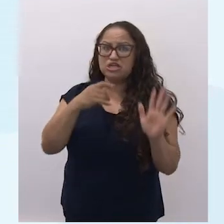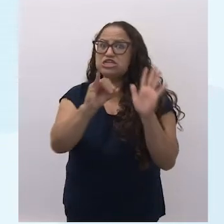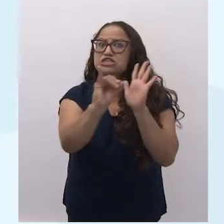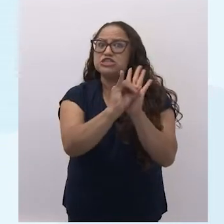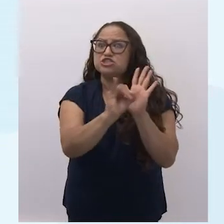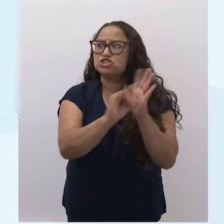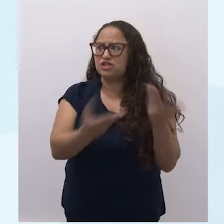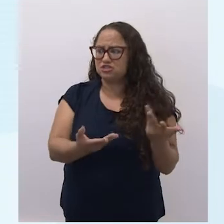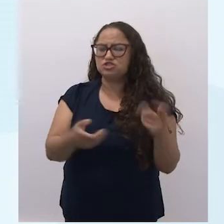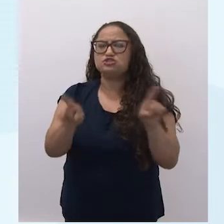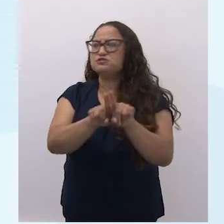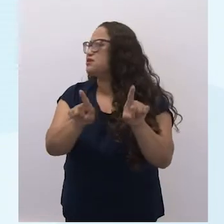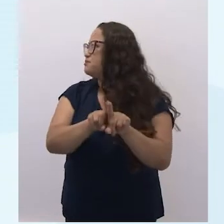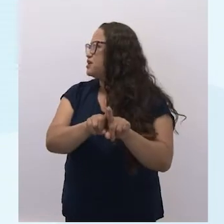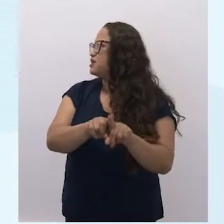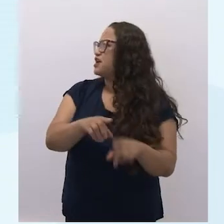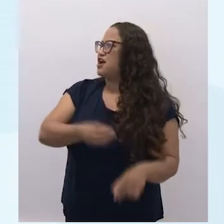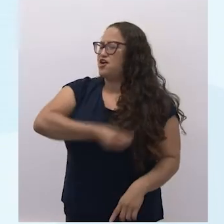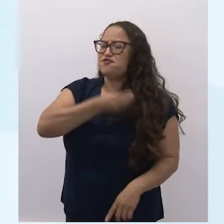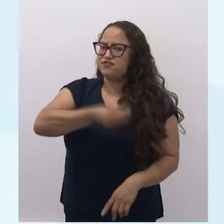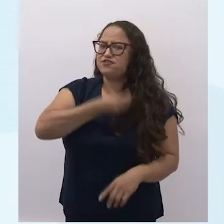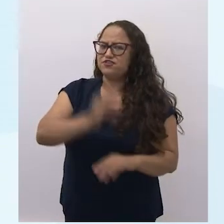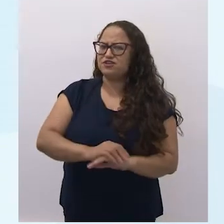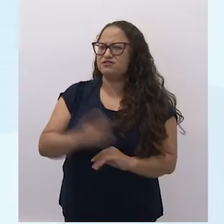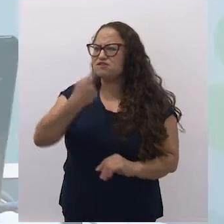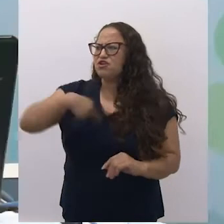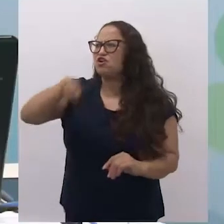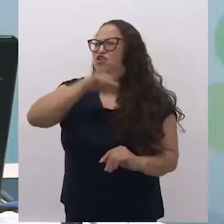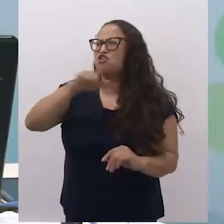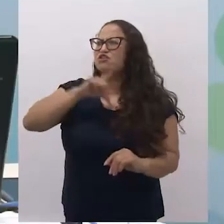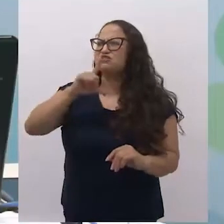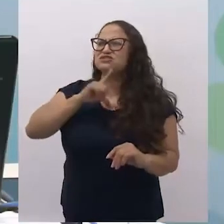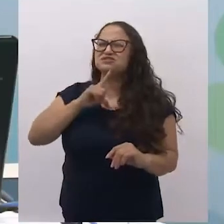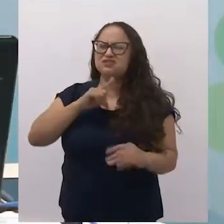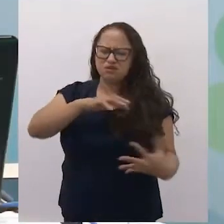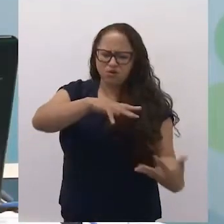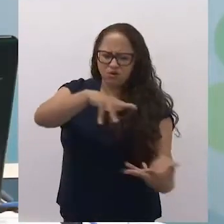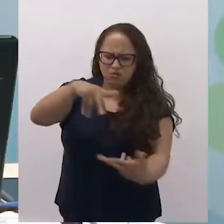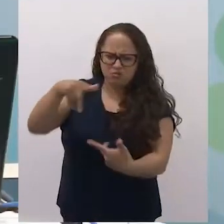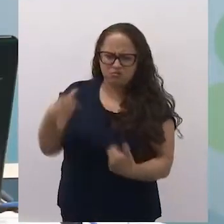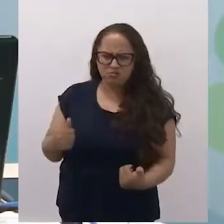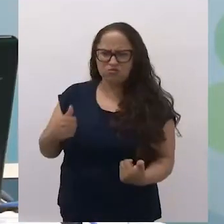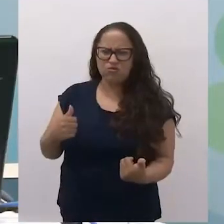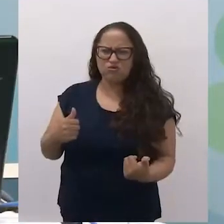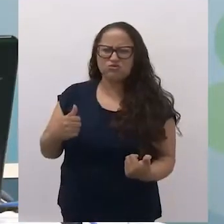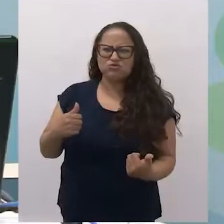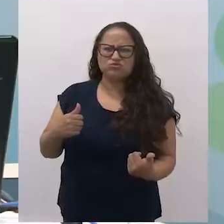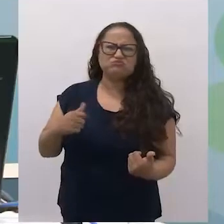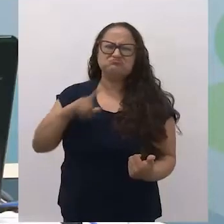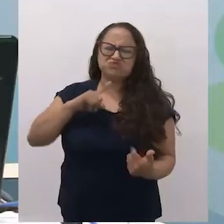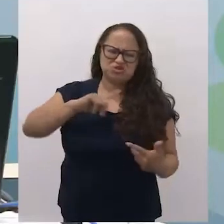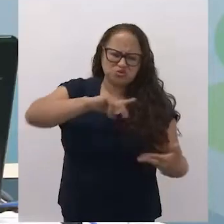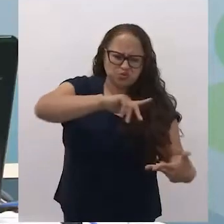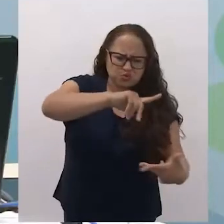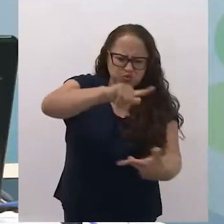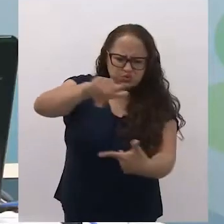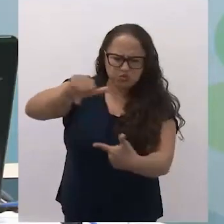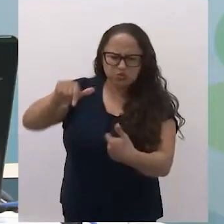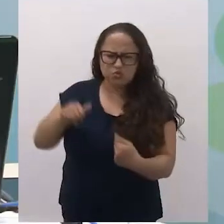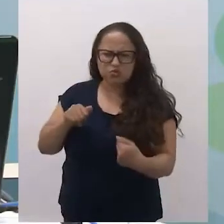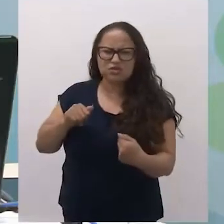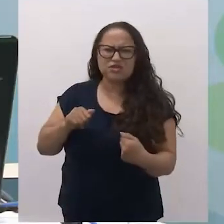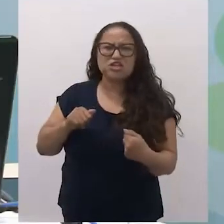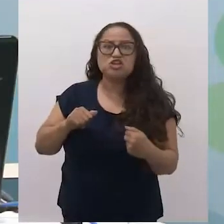aprender a conviver. Nós vivemos num mundo extremamente globalizado,